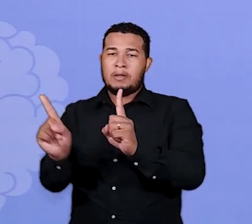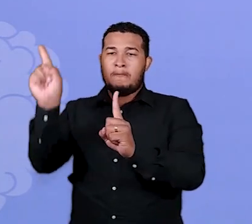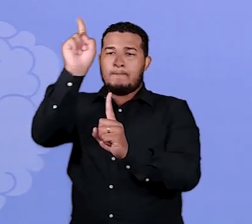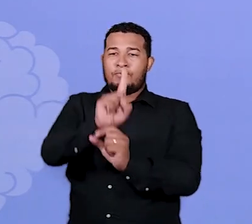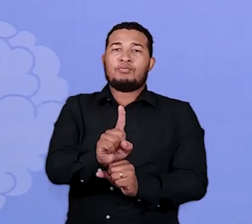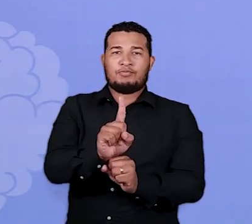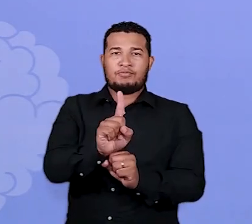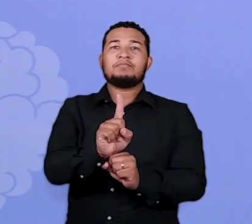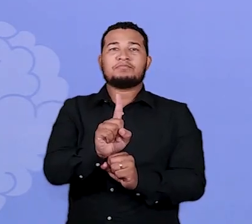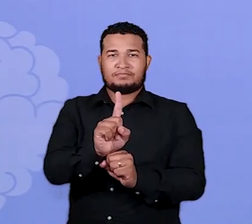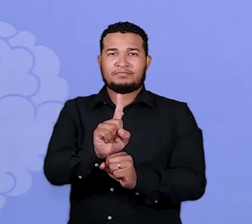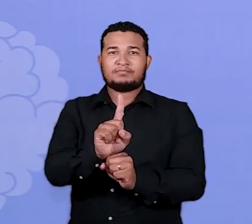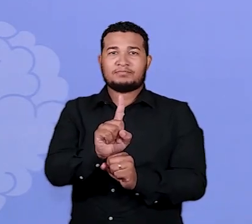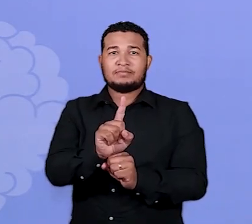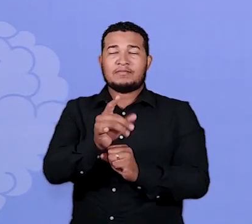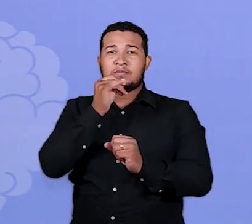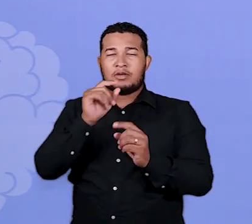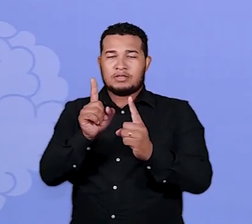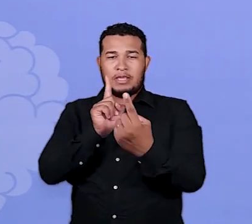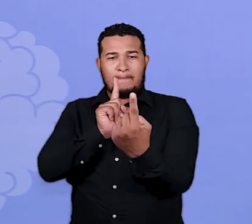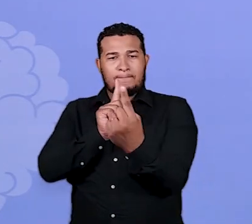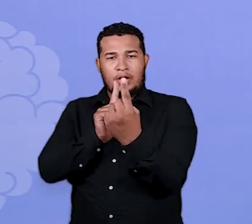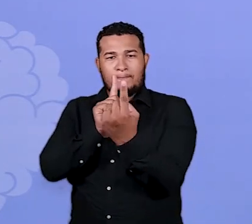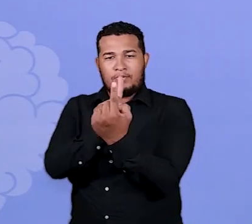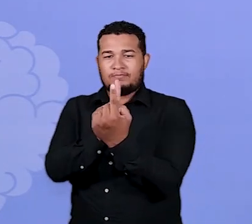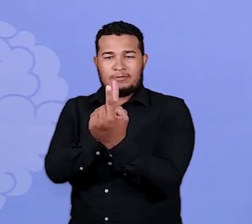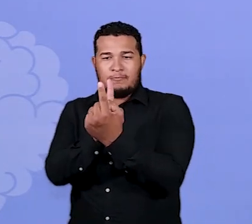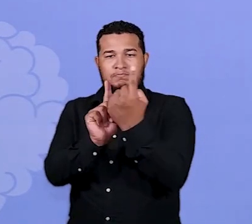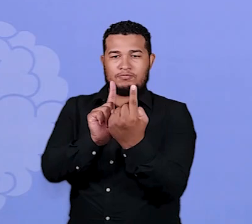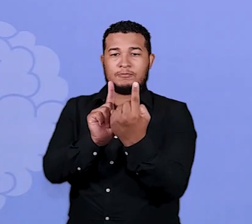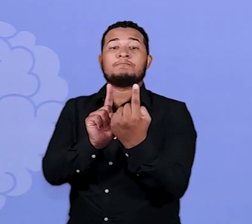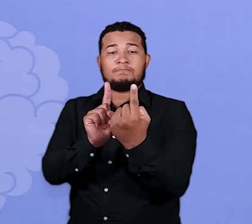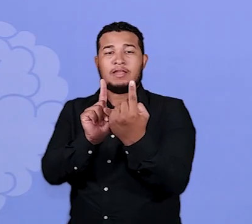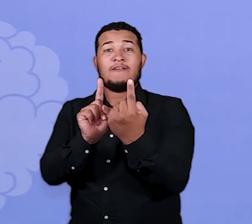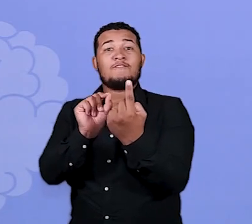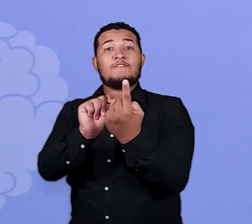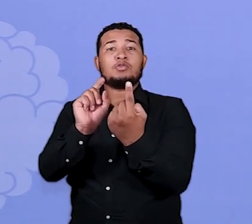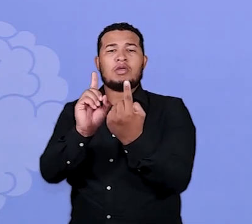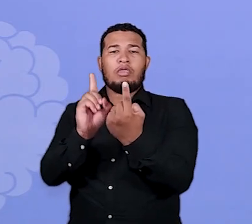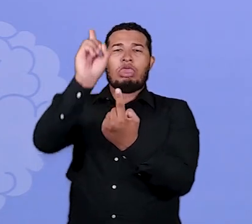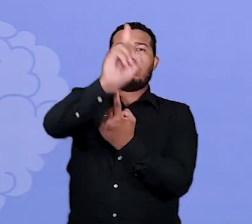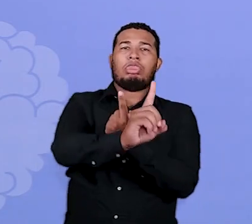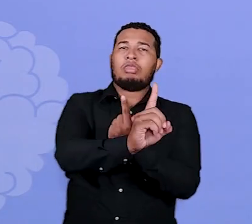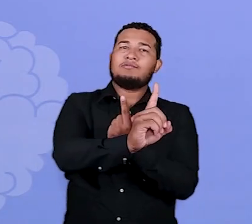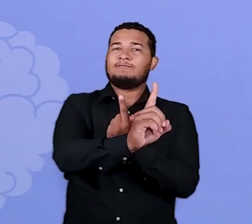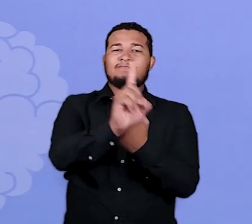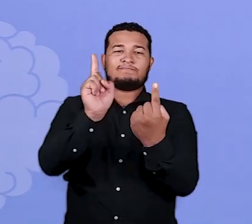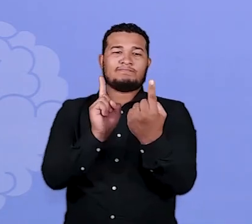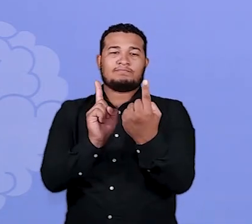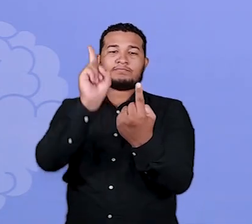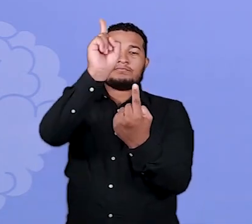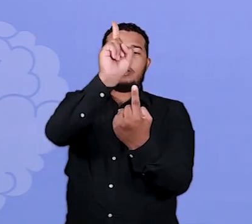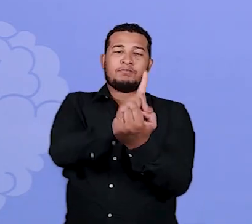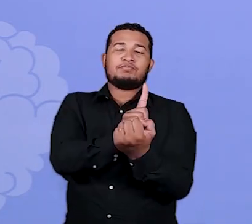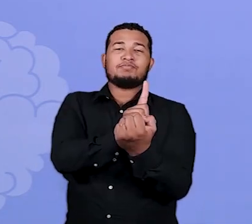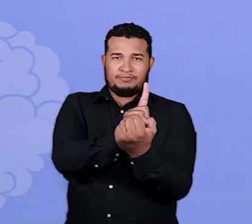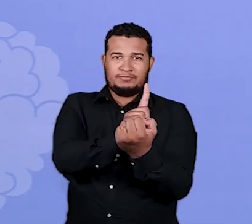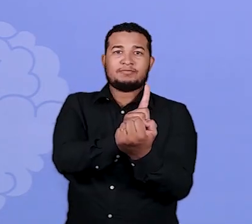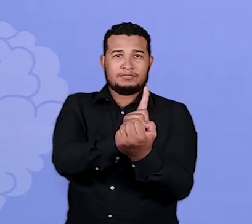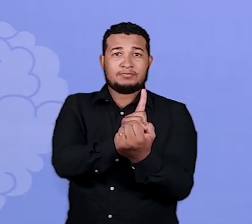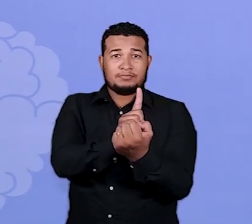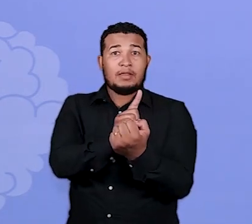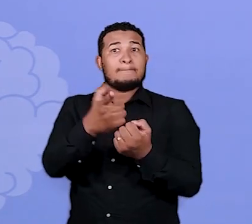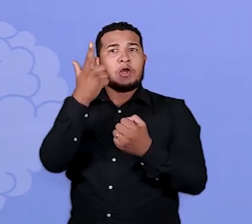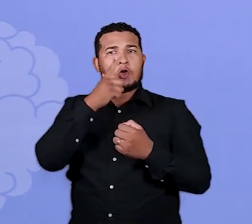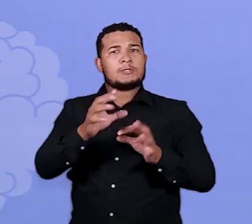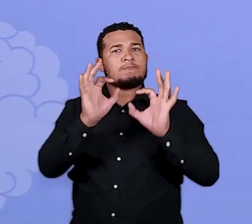do adversário. Então, naquela casa que o adversário está, que você está capturando, você ocupa aquela casa. Só uma dica para a